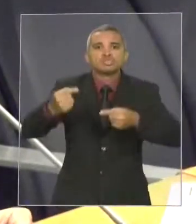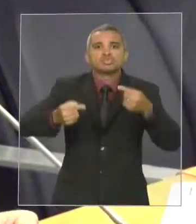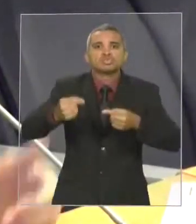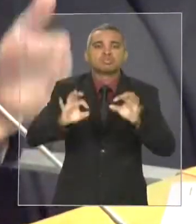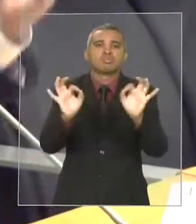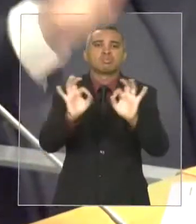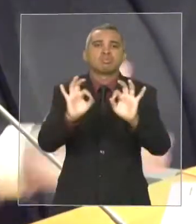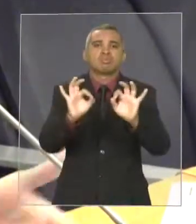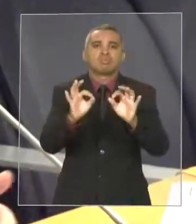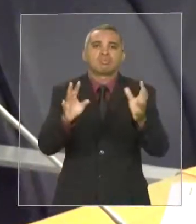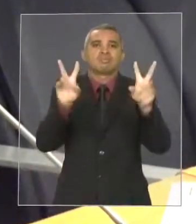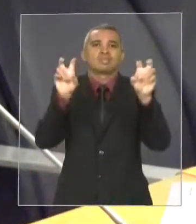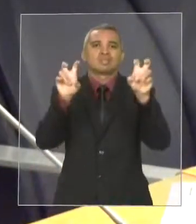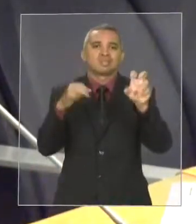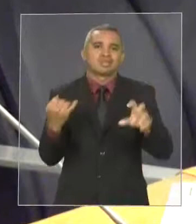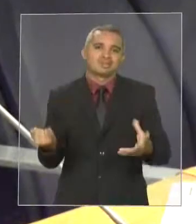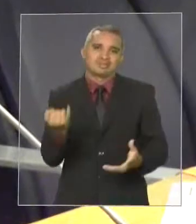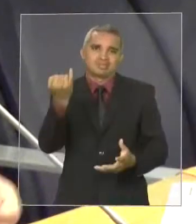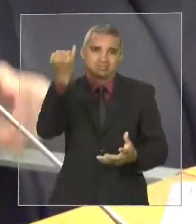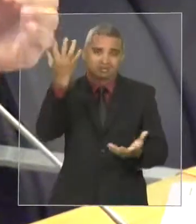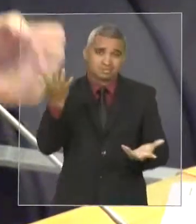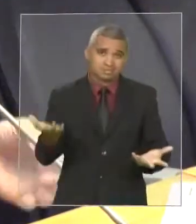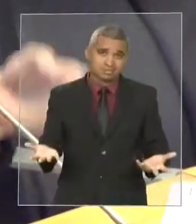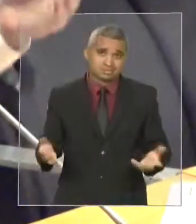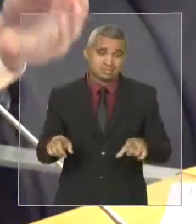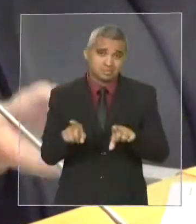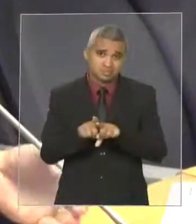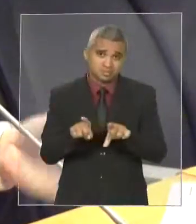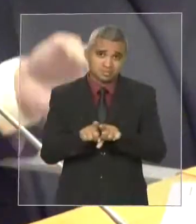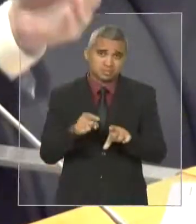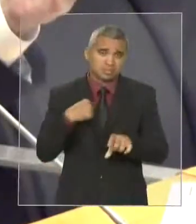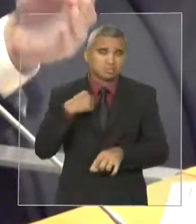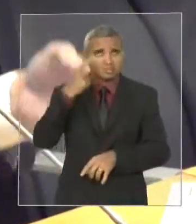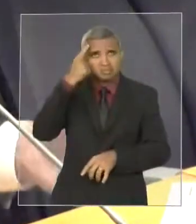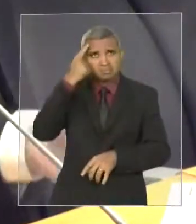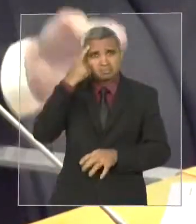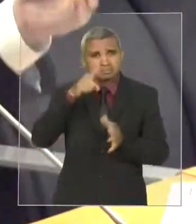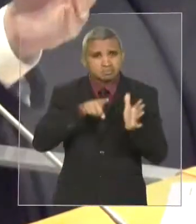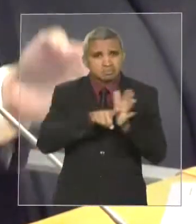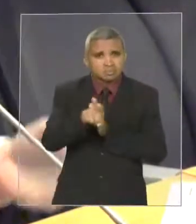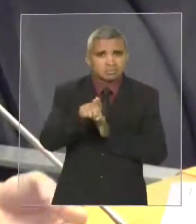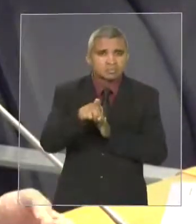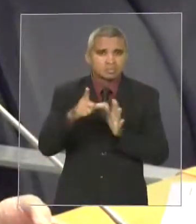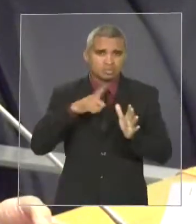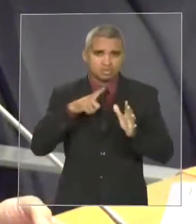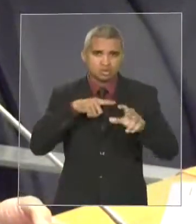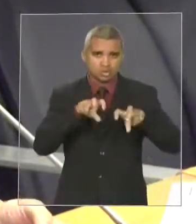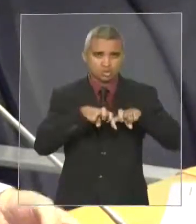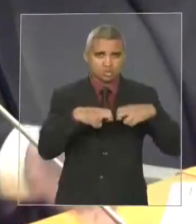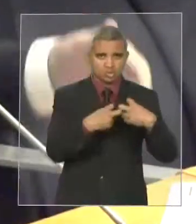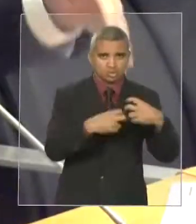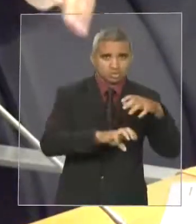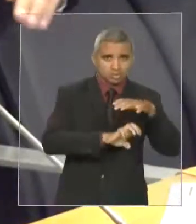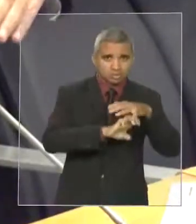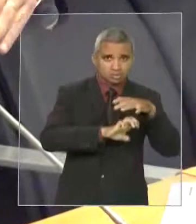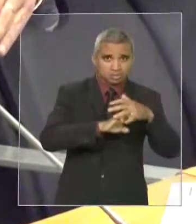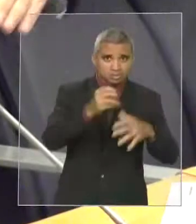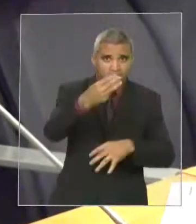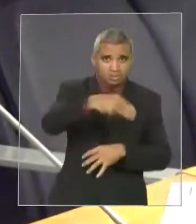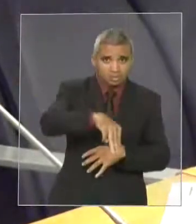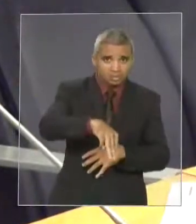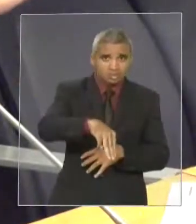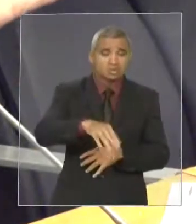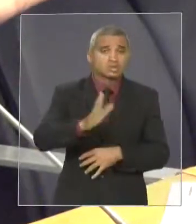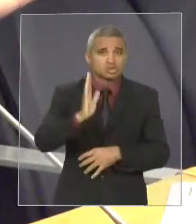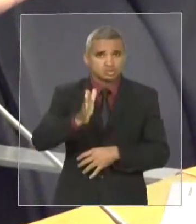importante? E aí a última pergunta que fica: nós temos o Conselho Empresarial do Maranhão, onde eu já vi